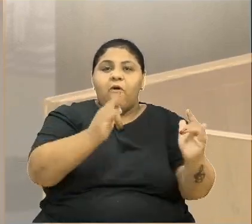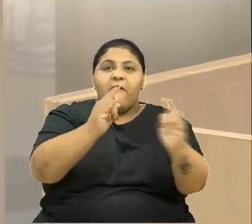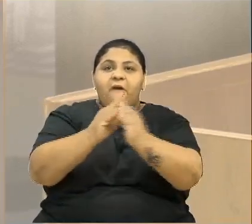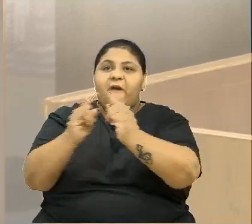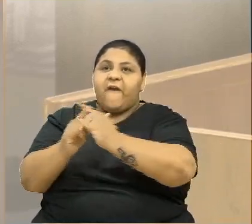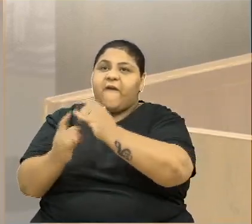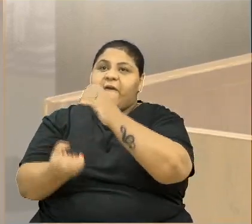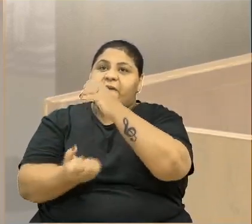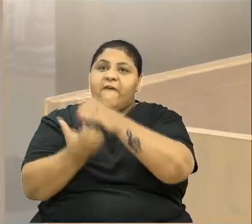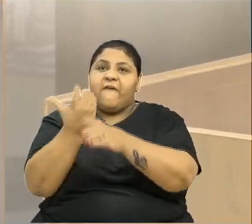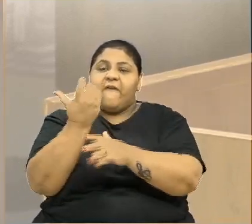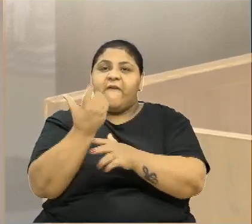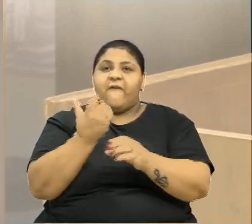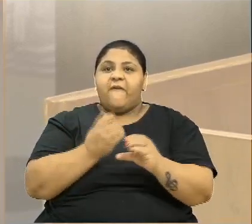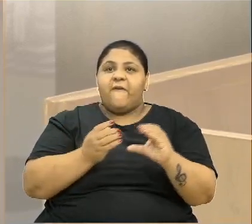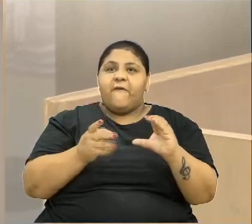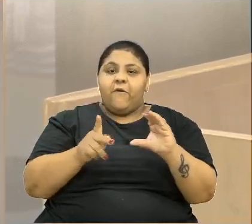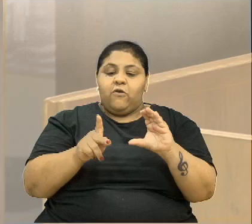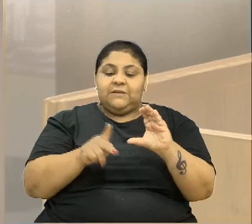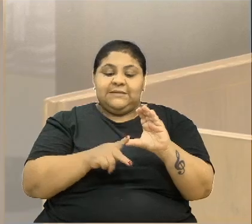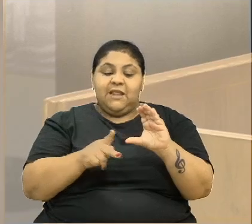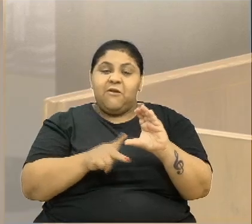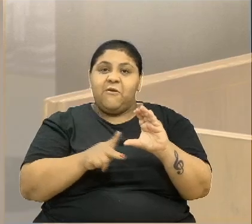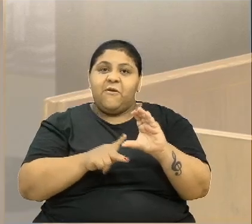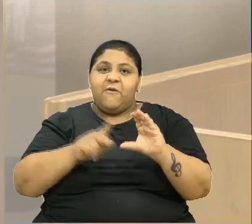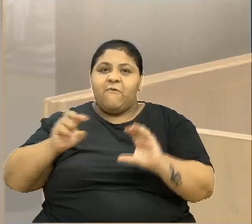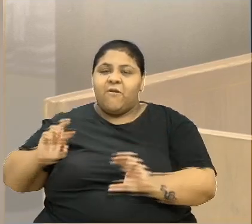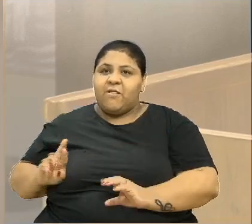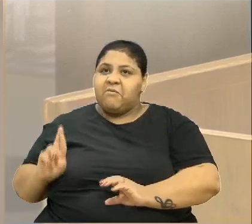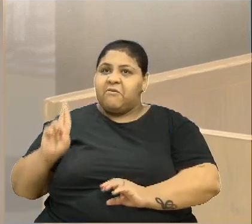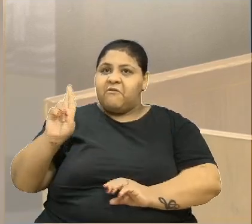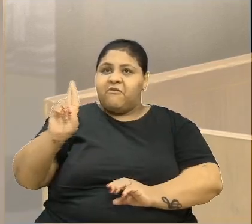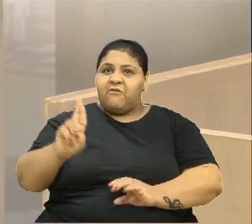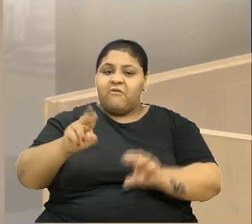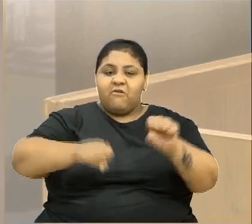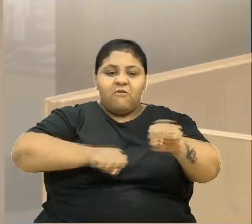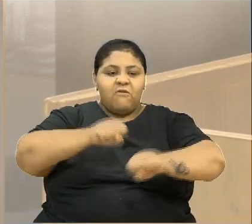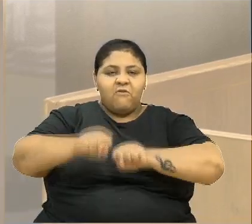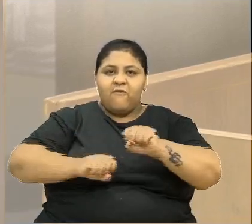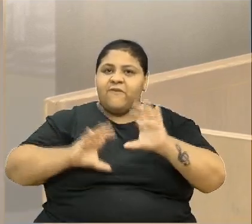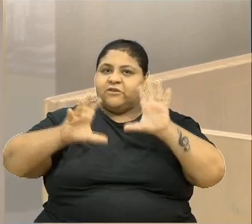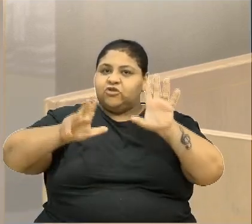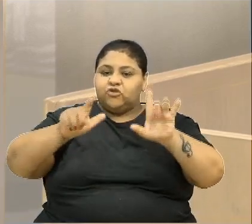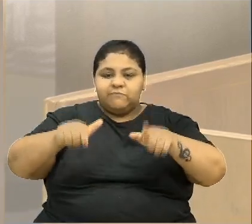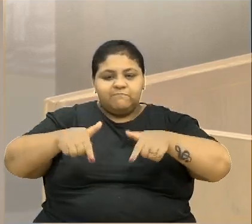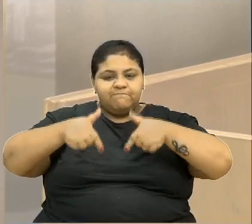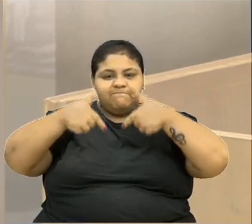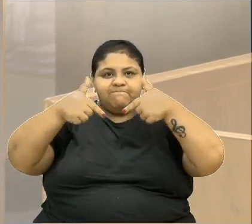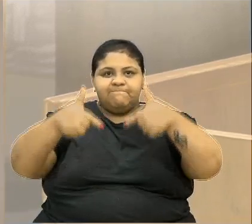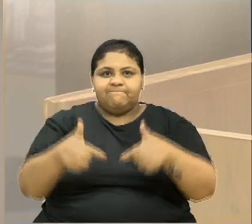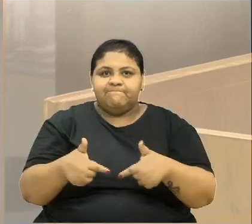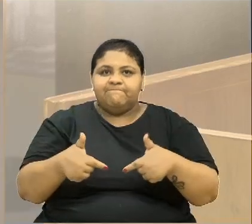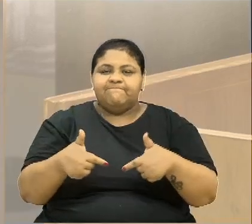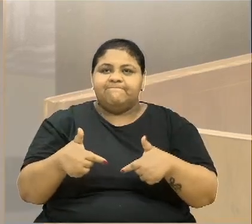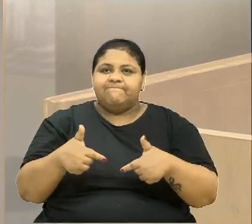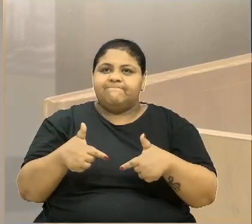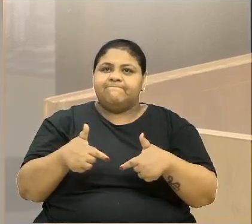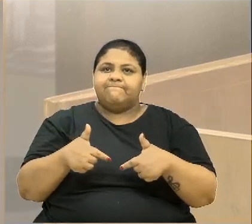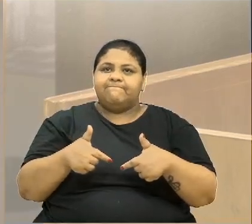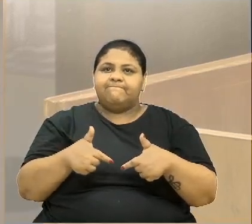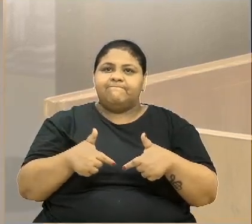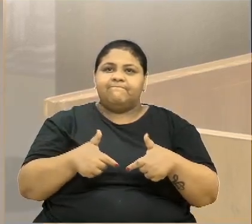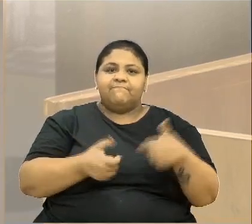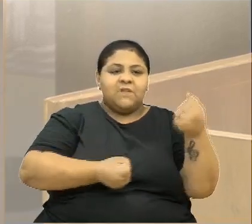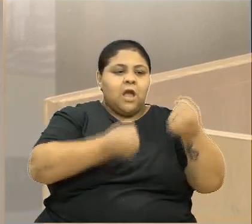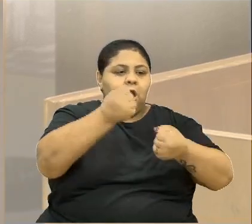constituída, um CNPJ que representa os ciclistas em todas as ações, né, que envolvem